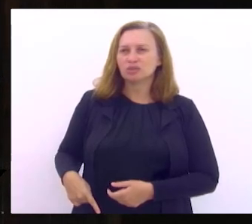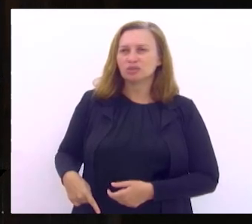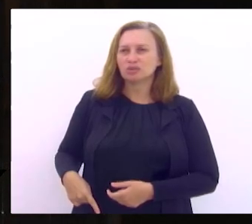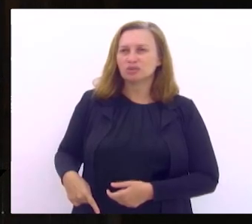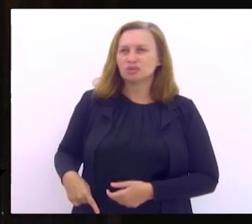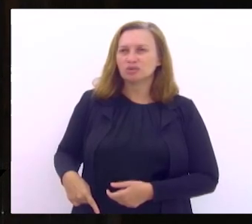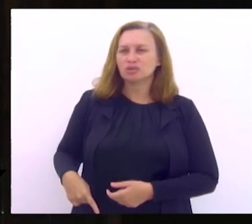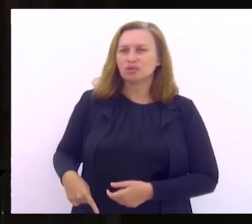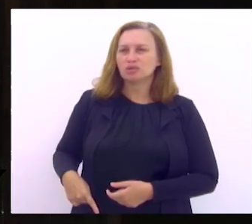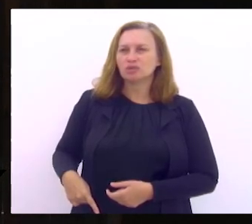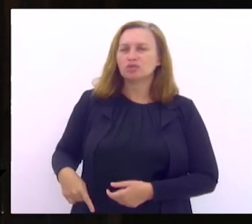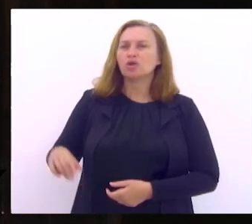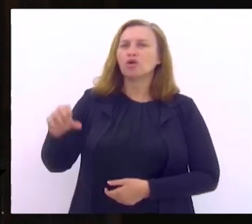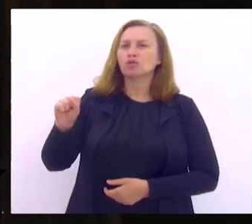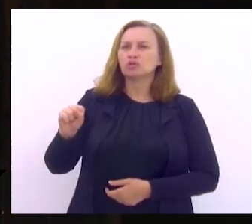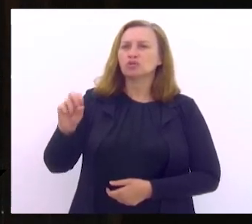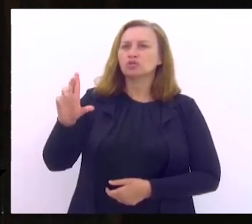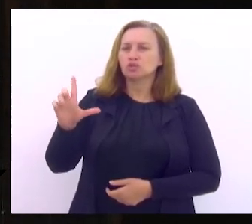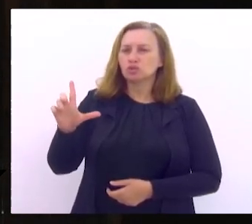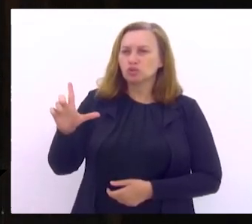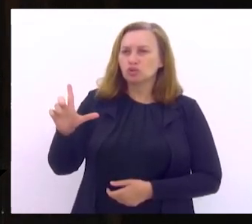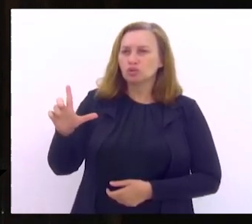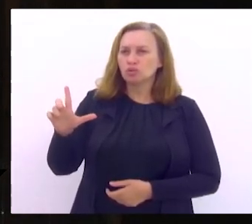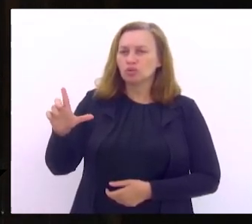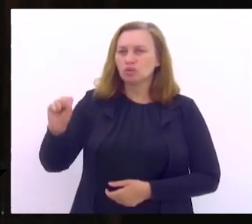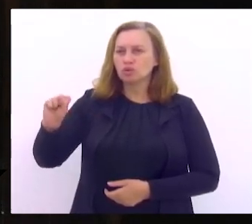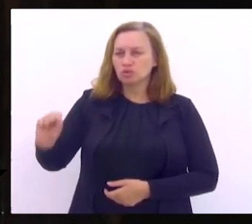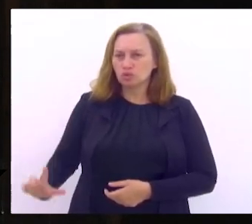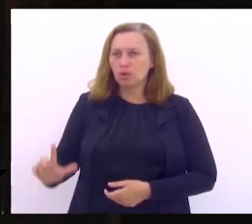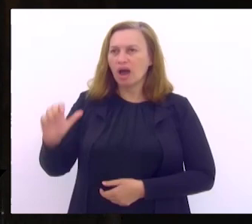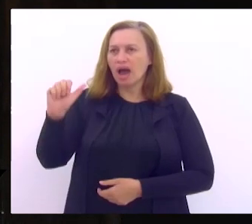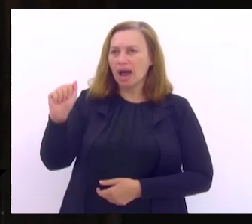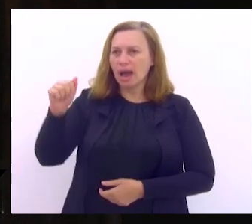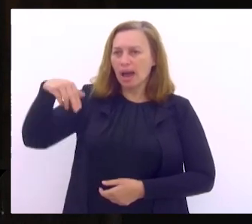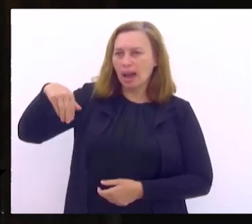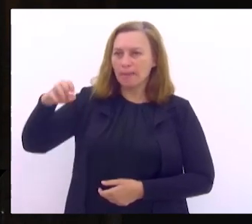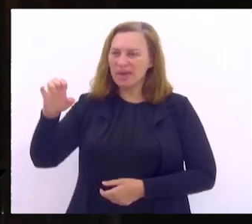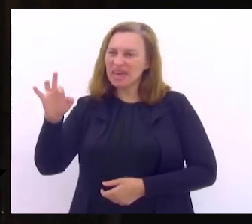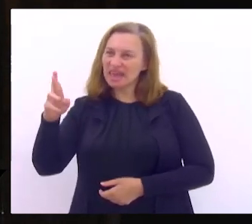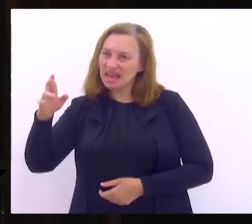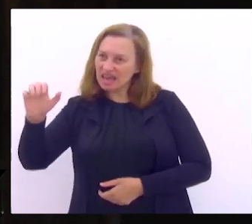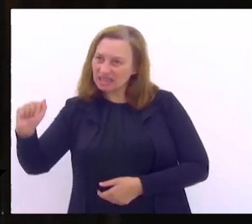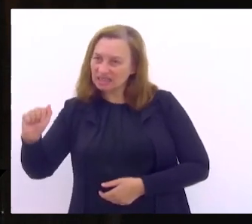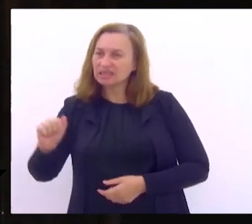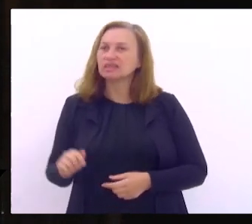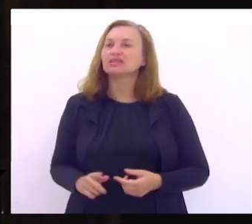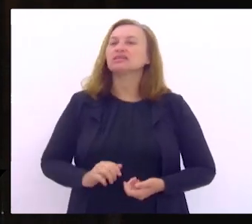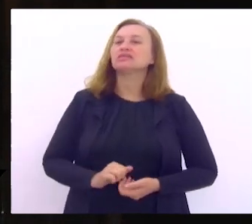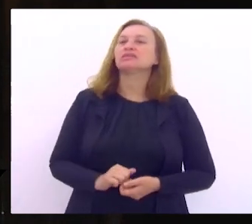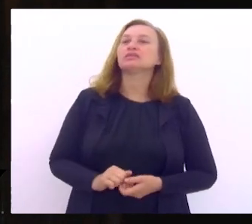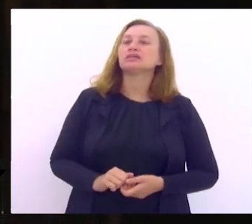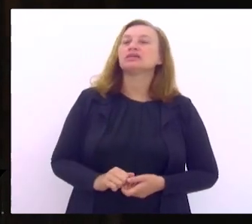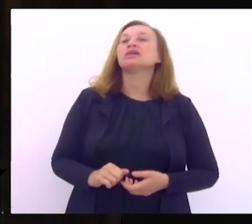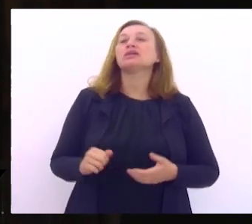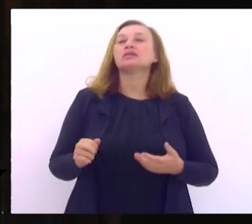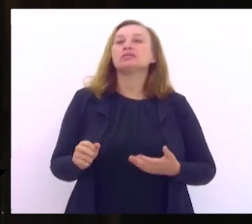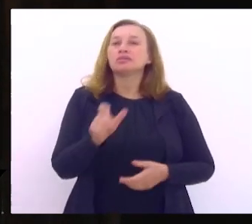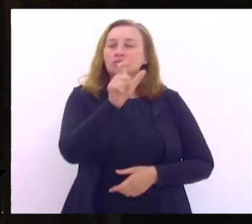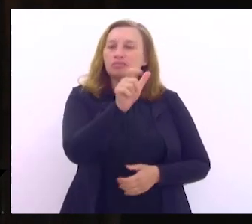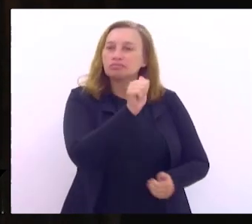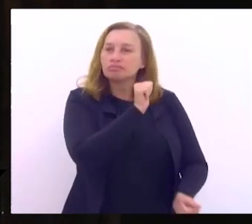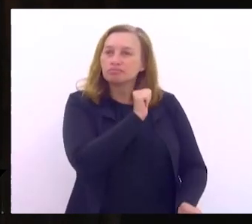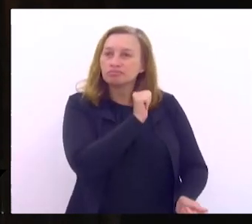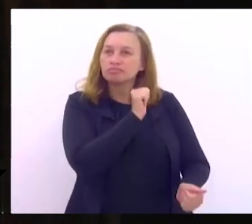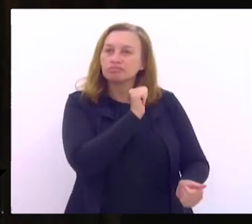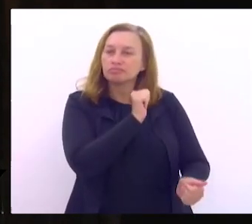filho de um grande amigo meu, Dr. Gesta, presidente da Federação de Atletismo, Robson Maia,